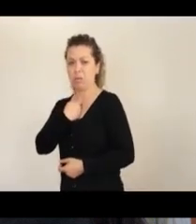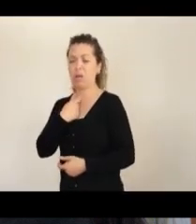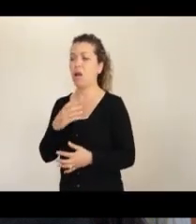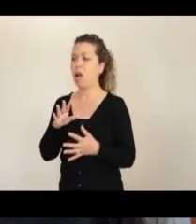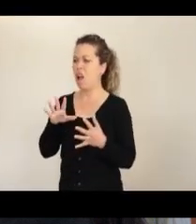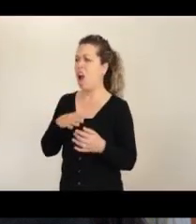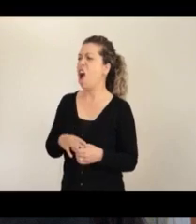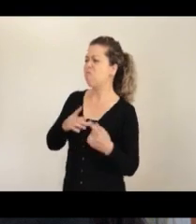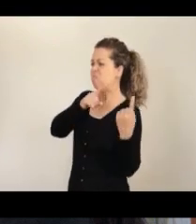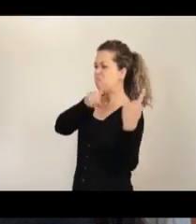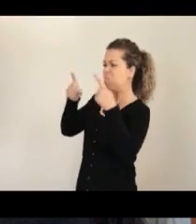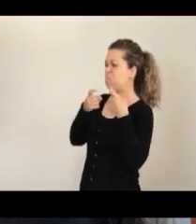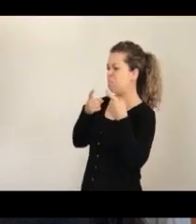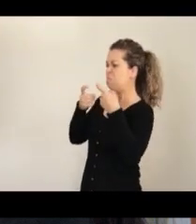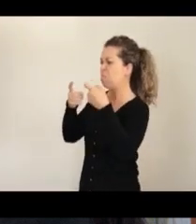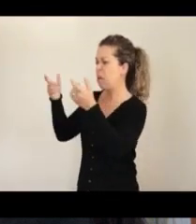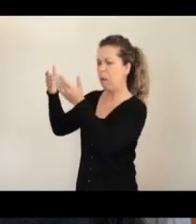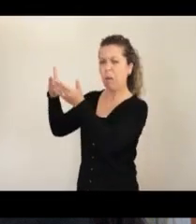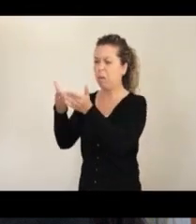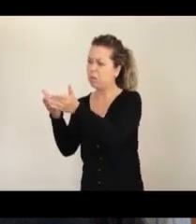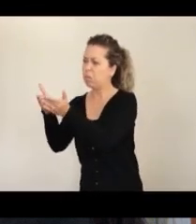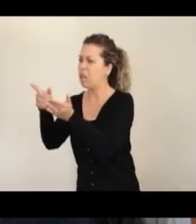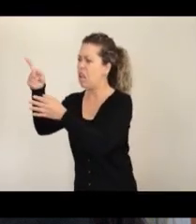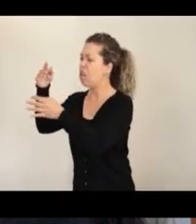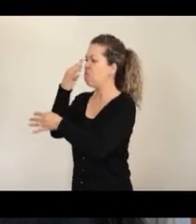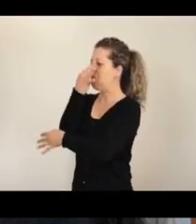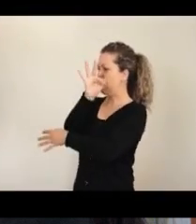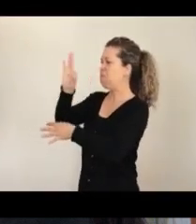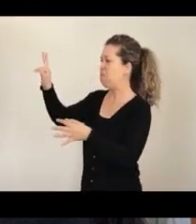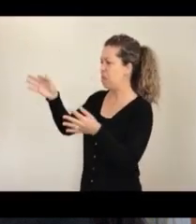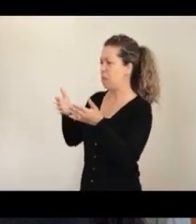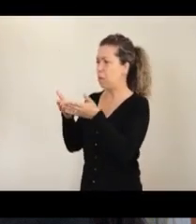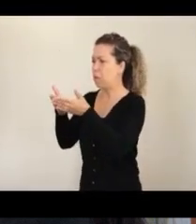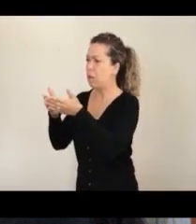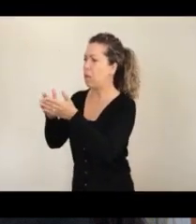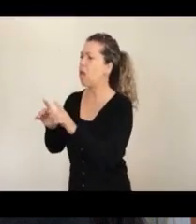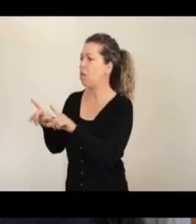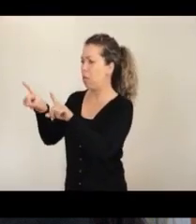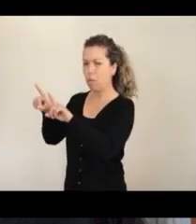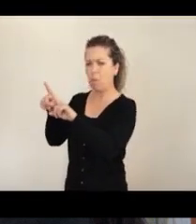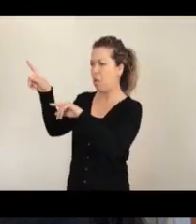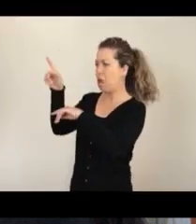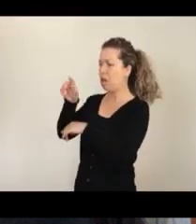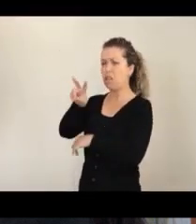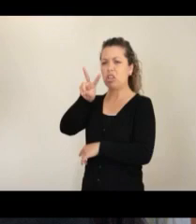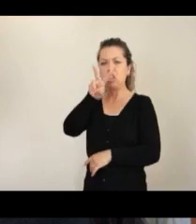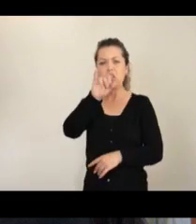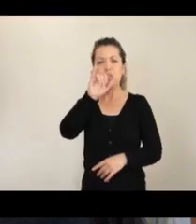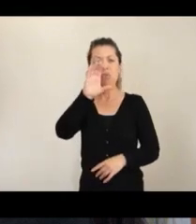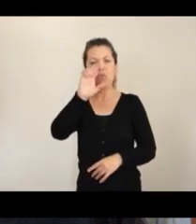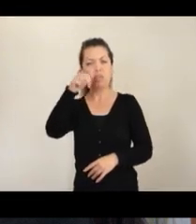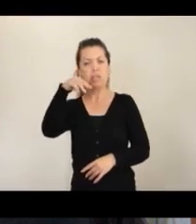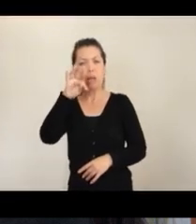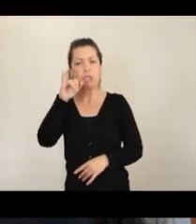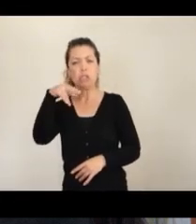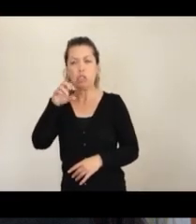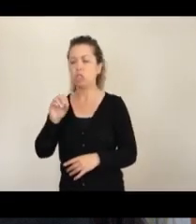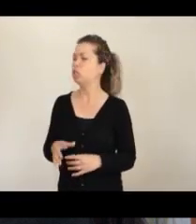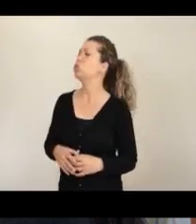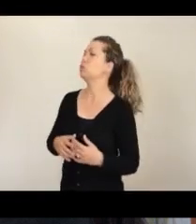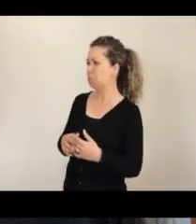gêneros alimentícios, como o milho e a mandioca, constituíam-se em plantios voltados para a subsistência